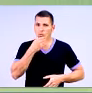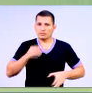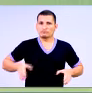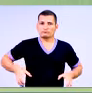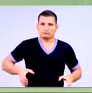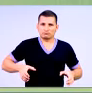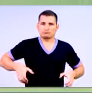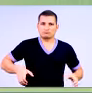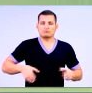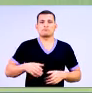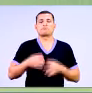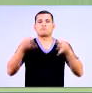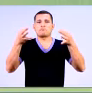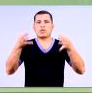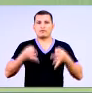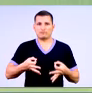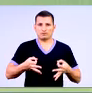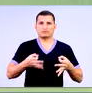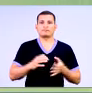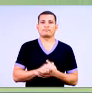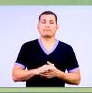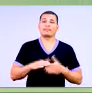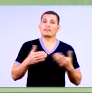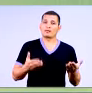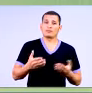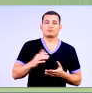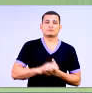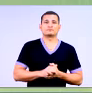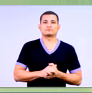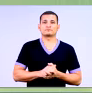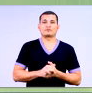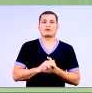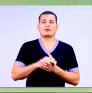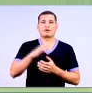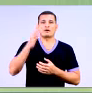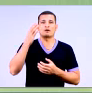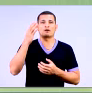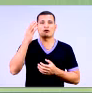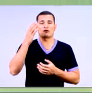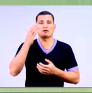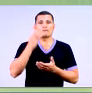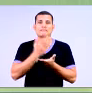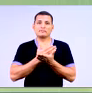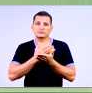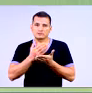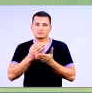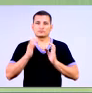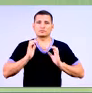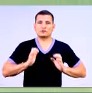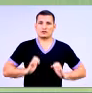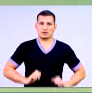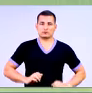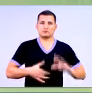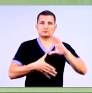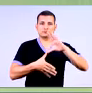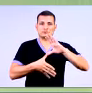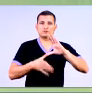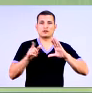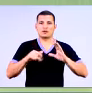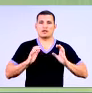para este princípio. Então, o princípio ético da ética latino-americana é de que a ética é tudo que possibilita